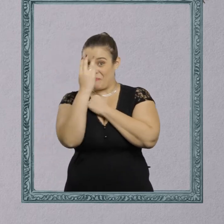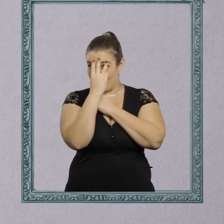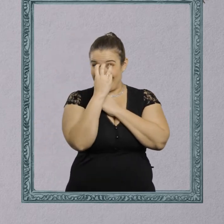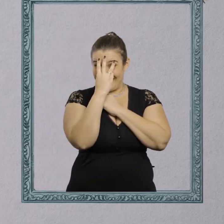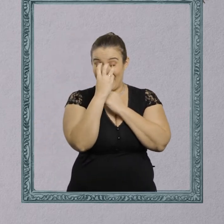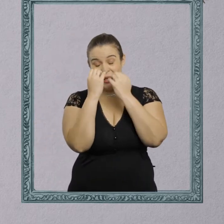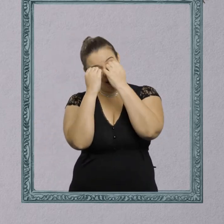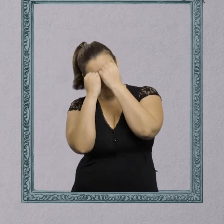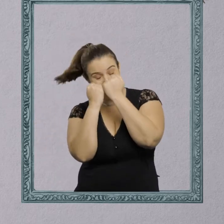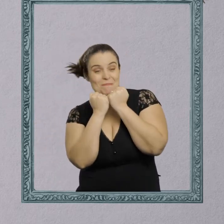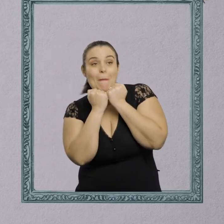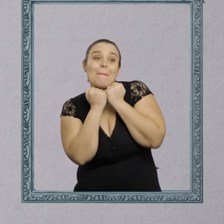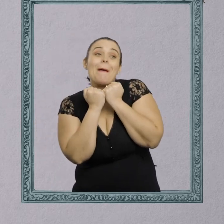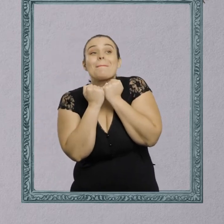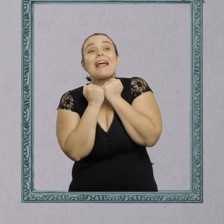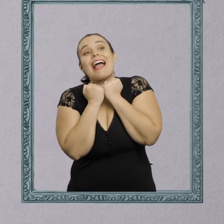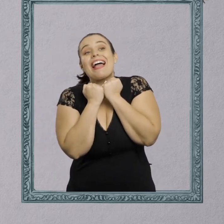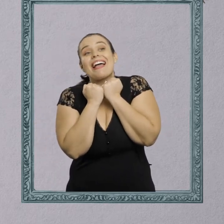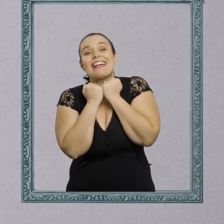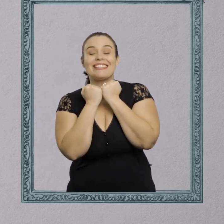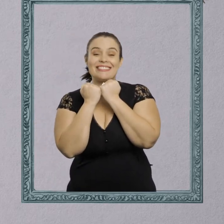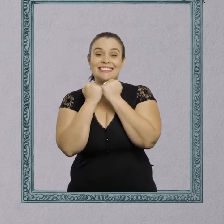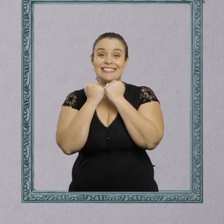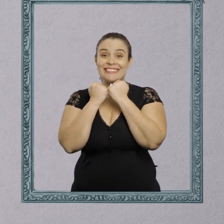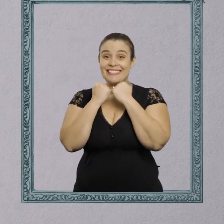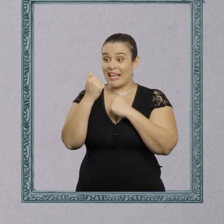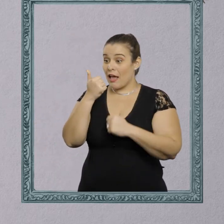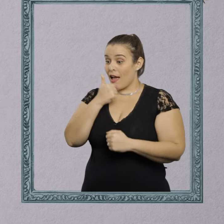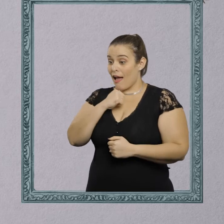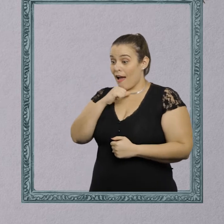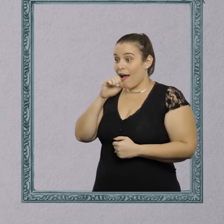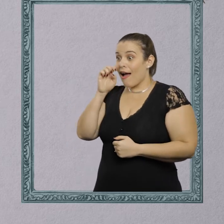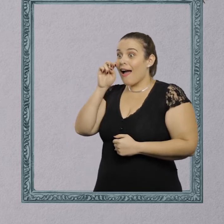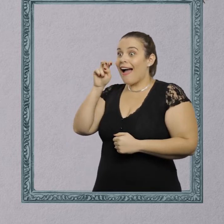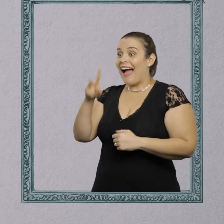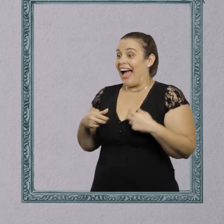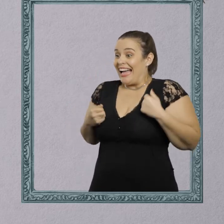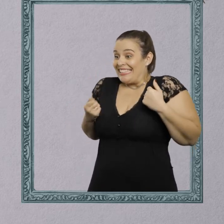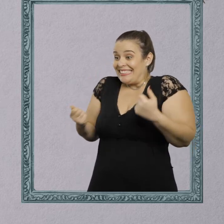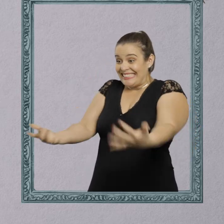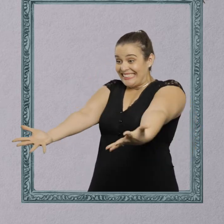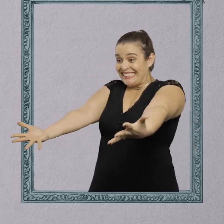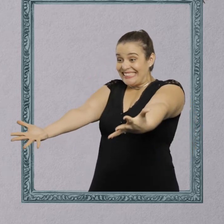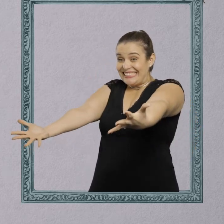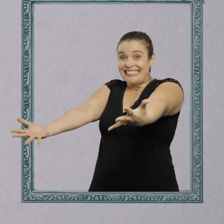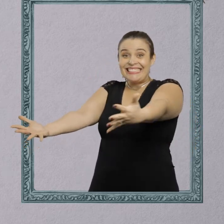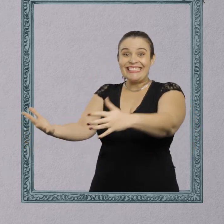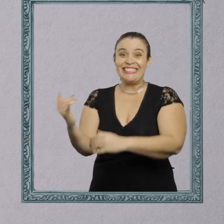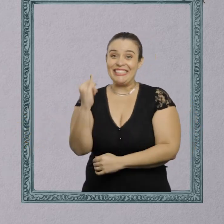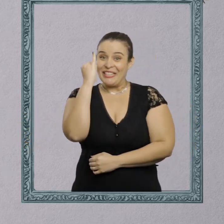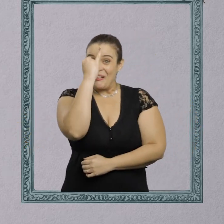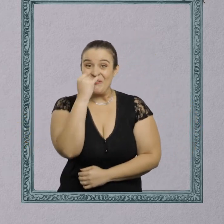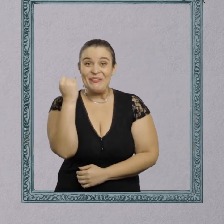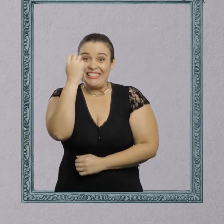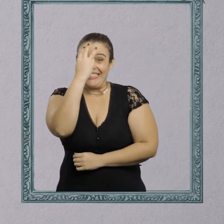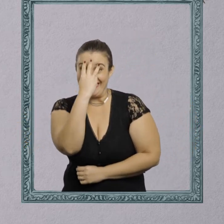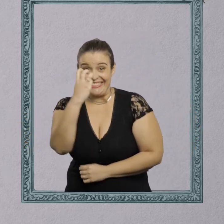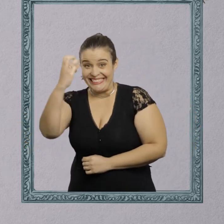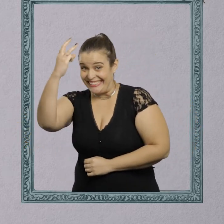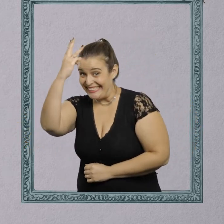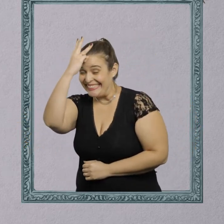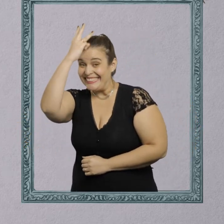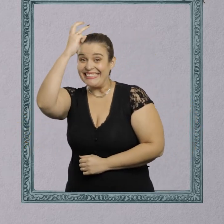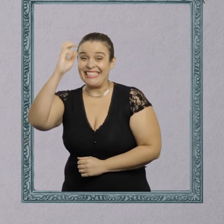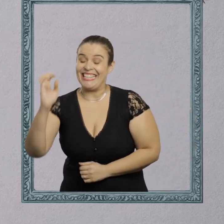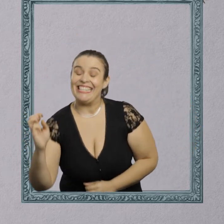de Miguel. Então a Sra. Darling estendeu o braço para as 3 crianças. Wendy, João e Miguel saíram